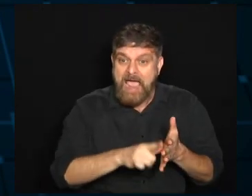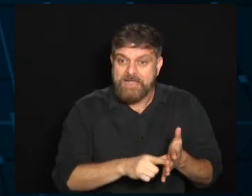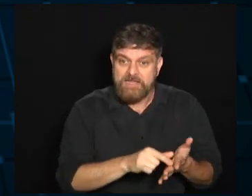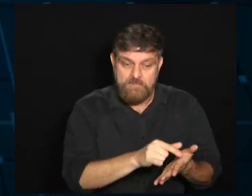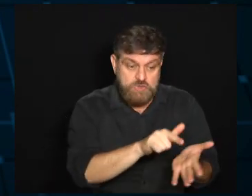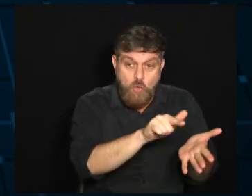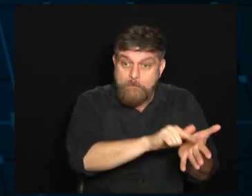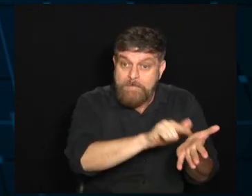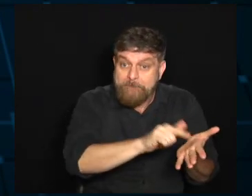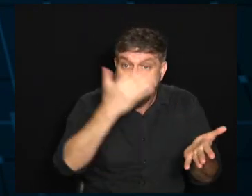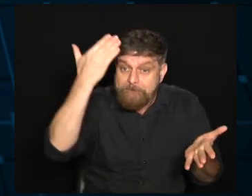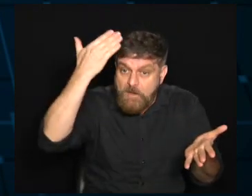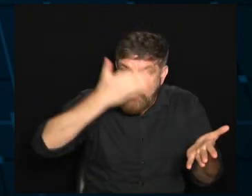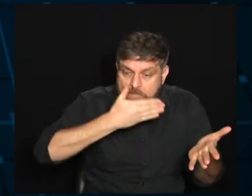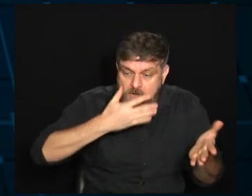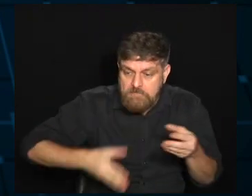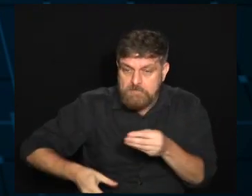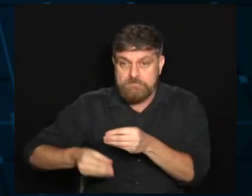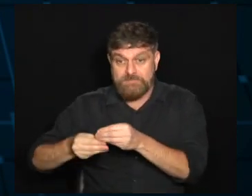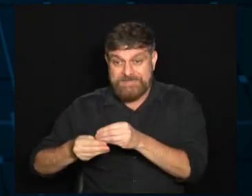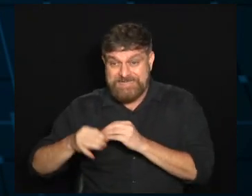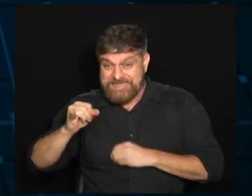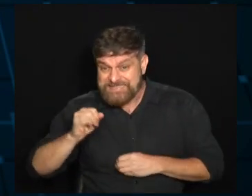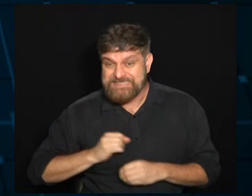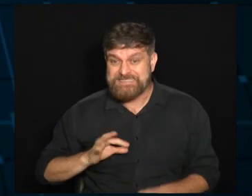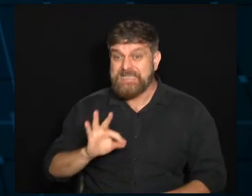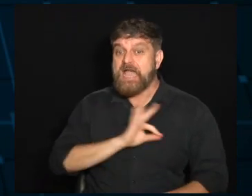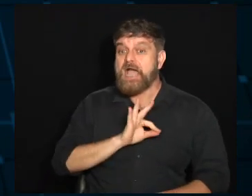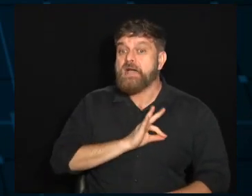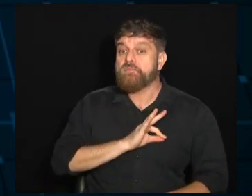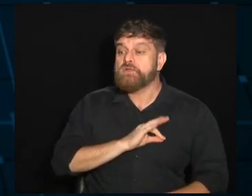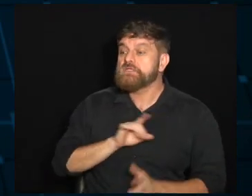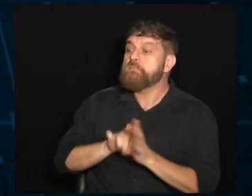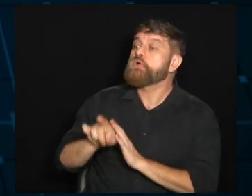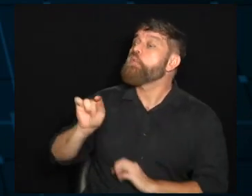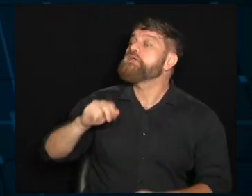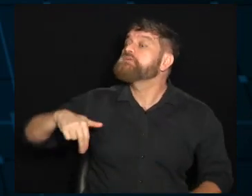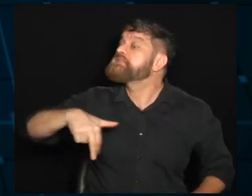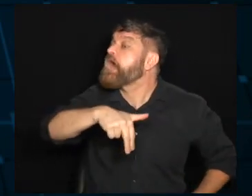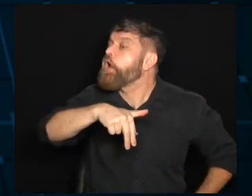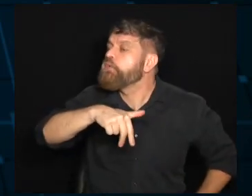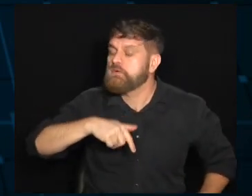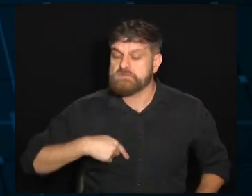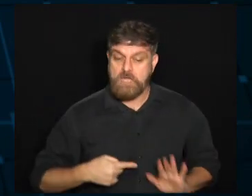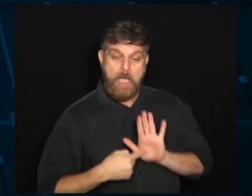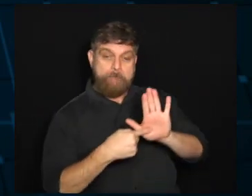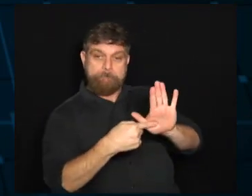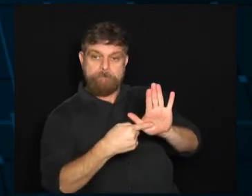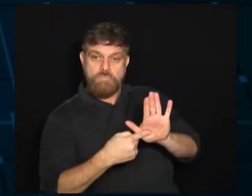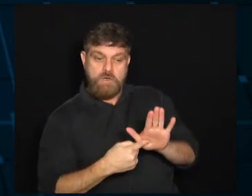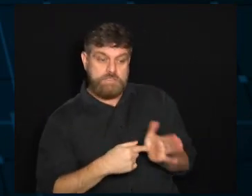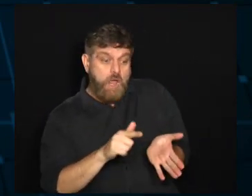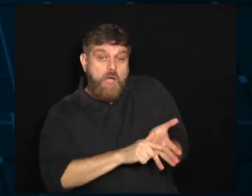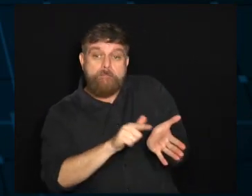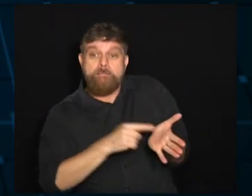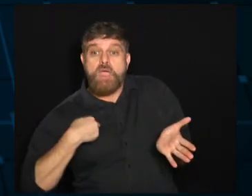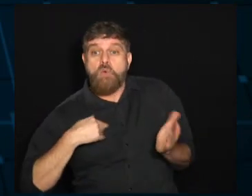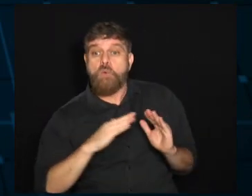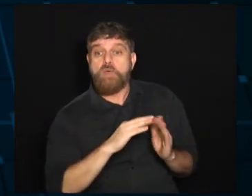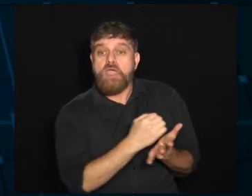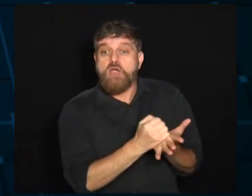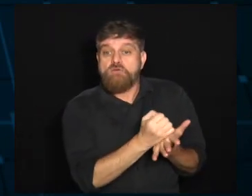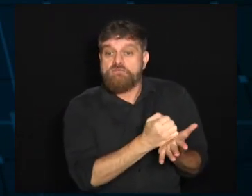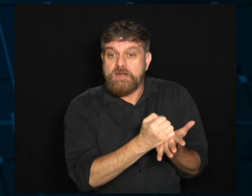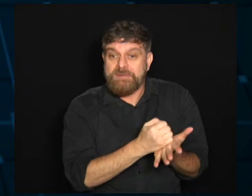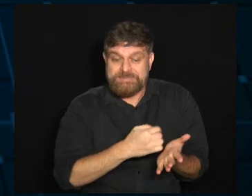da farmácia. Caso você seja parado pela polícia, você tem que apresentar essa autocertificação, onde